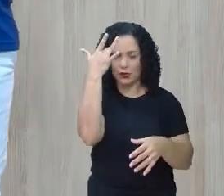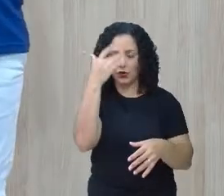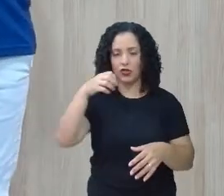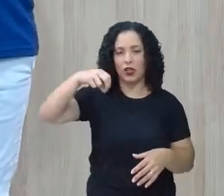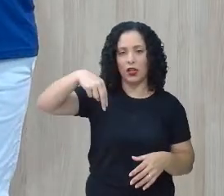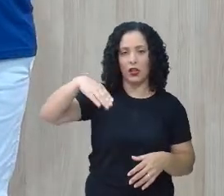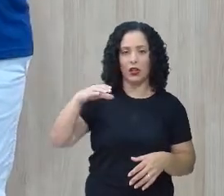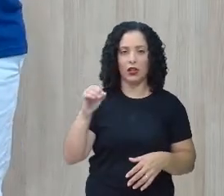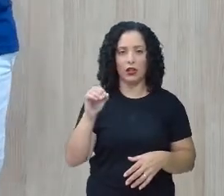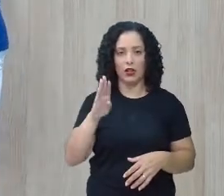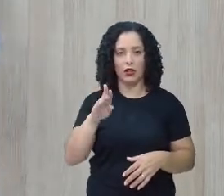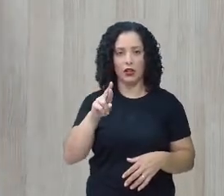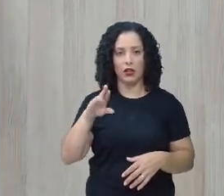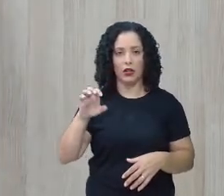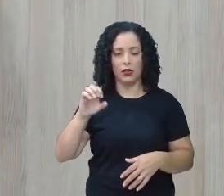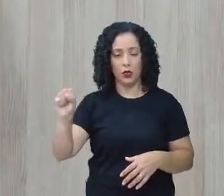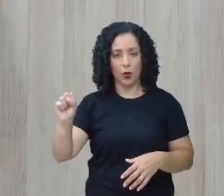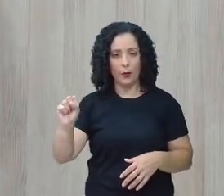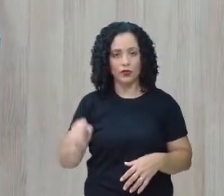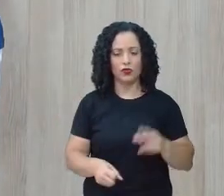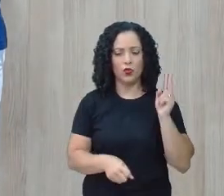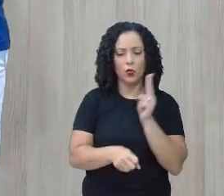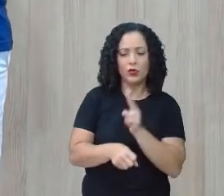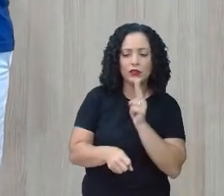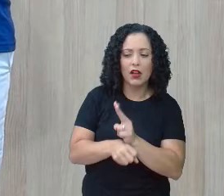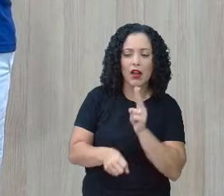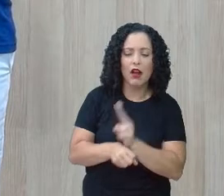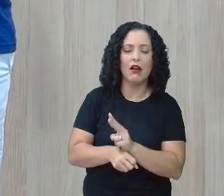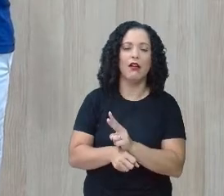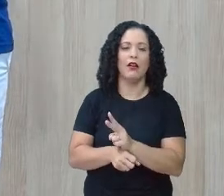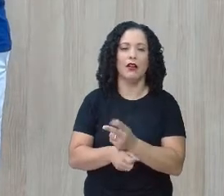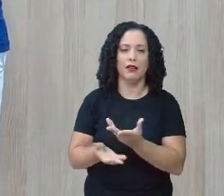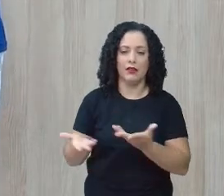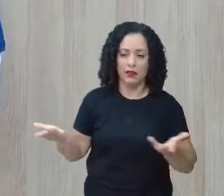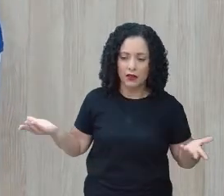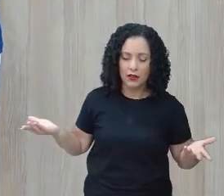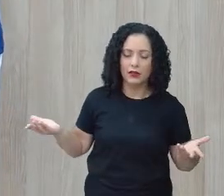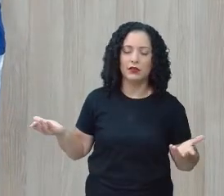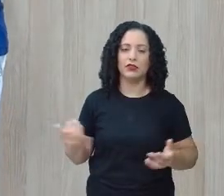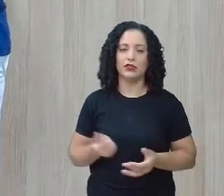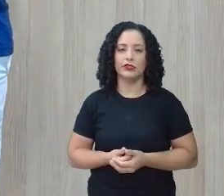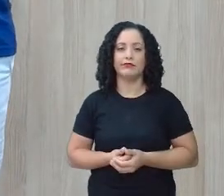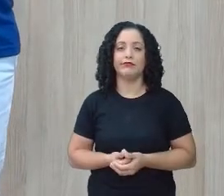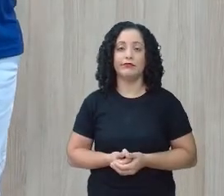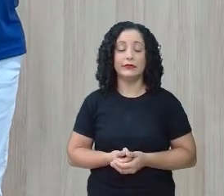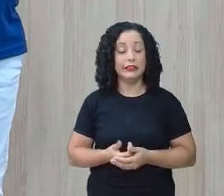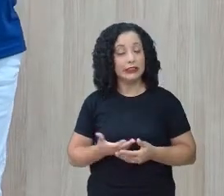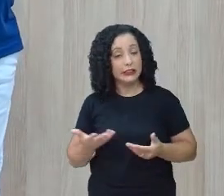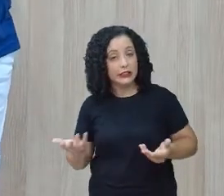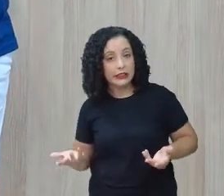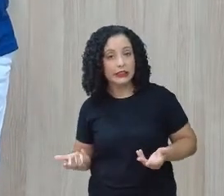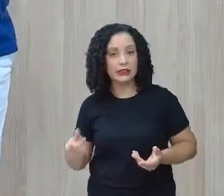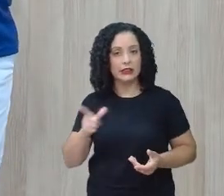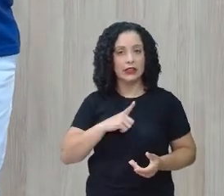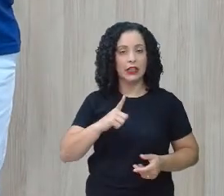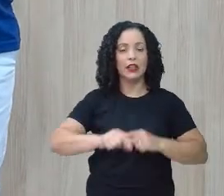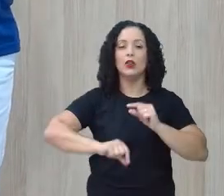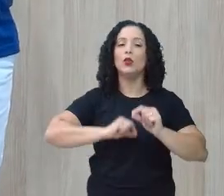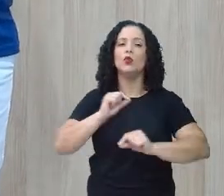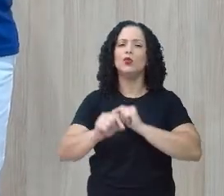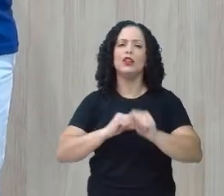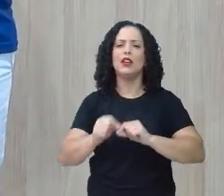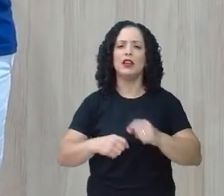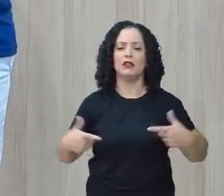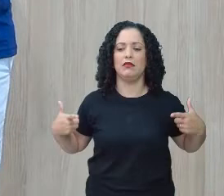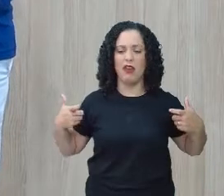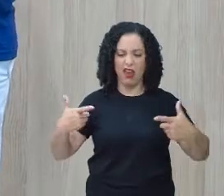ligada à questão do combate, né, da proteção. Então, para você ocupar esse pessoal, né, dar combates, né, dar conflitos para